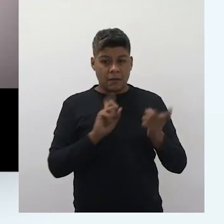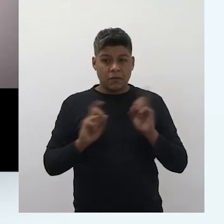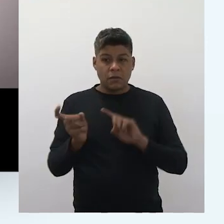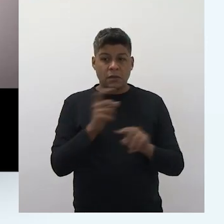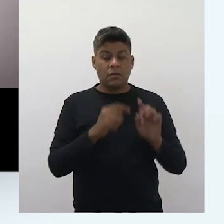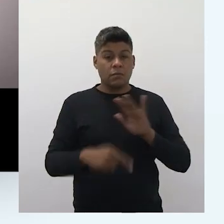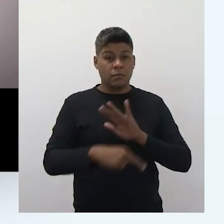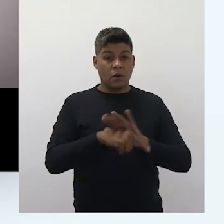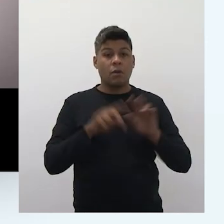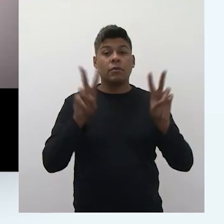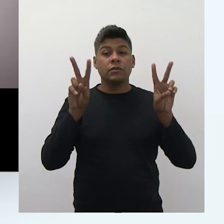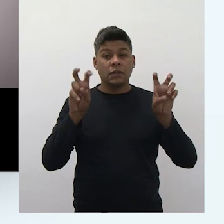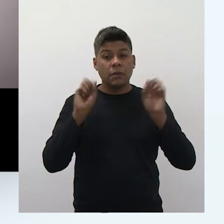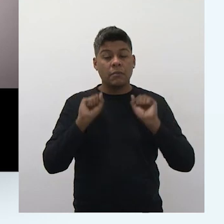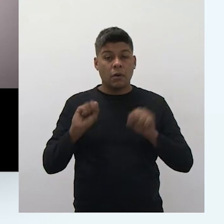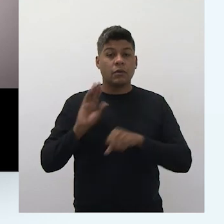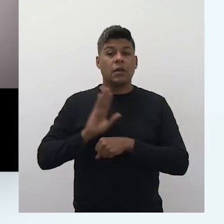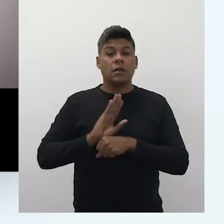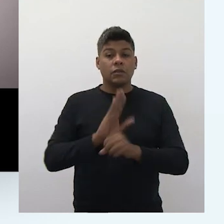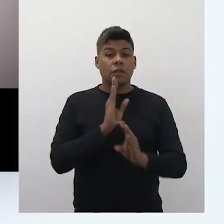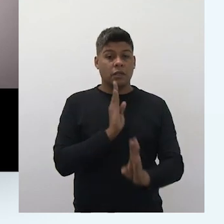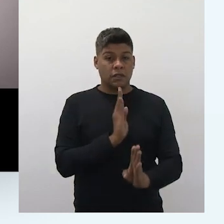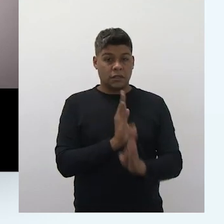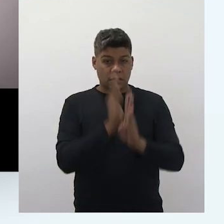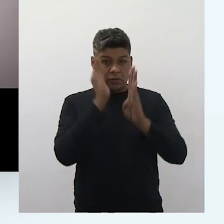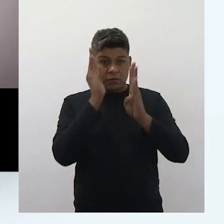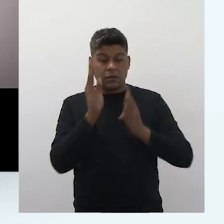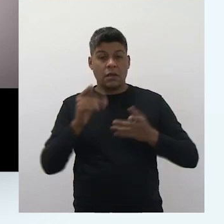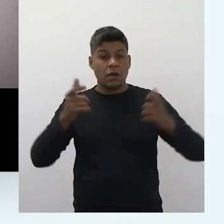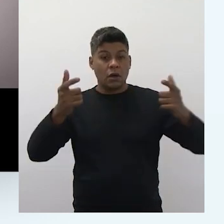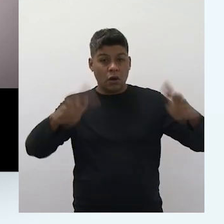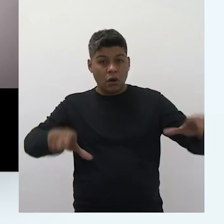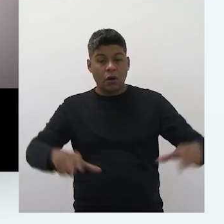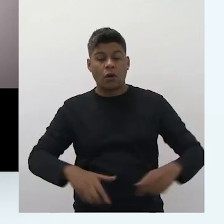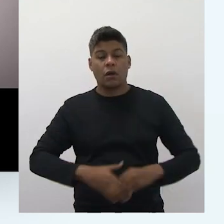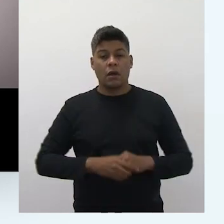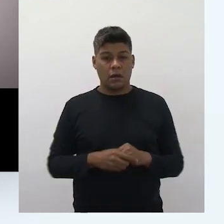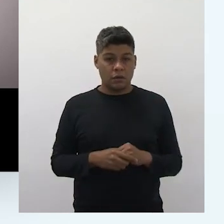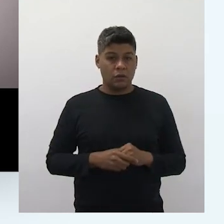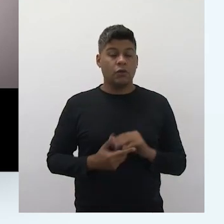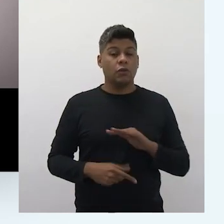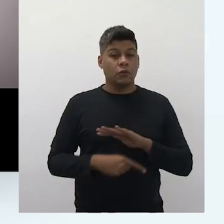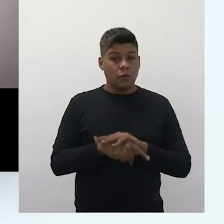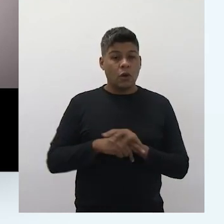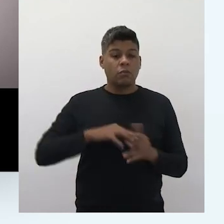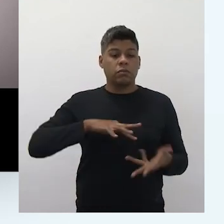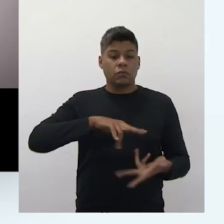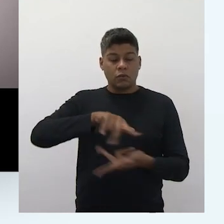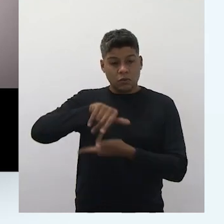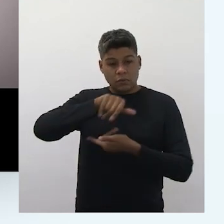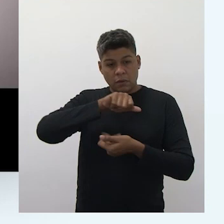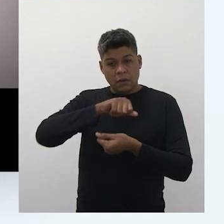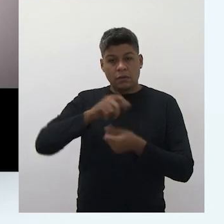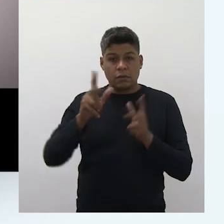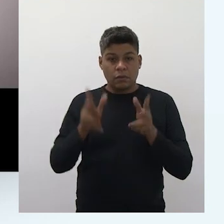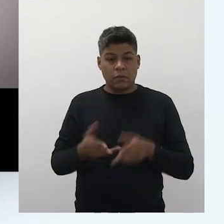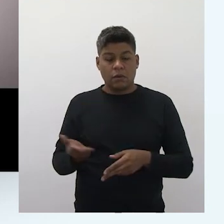dos temas pode ajudar a identificar soluções locais para questões globais como